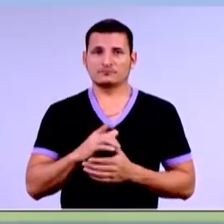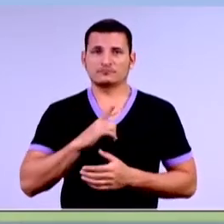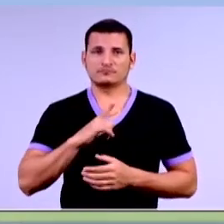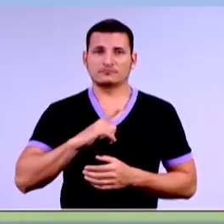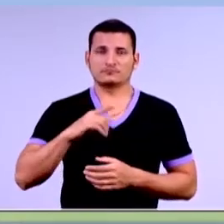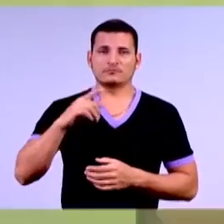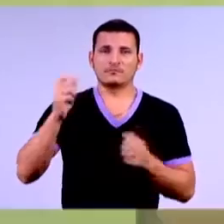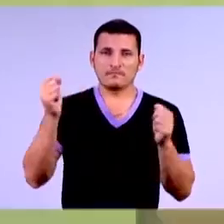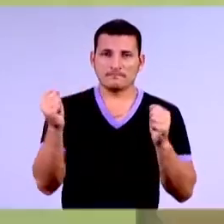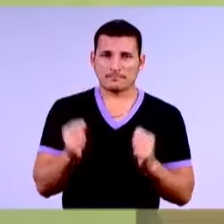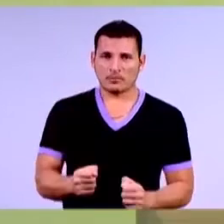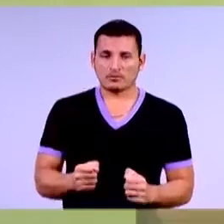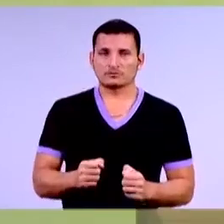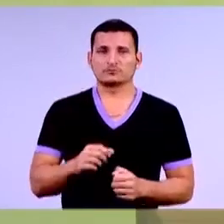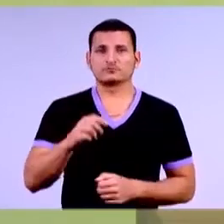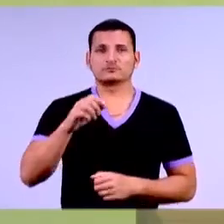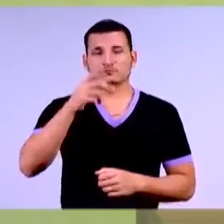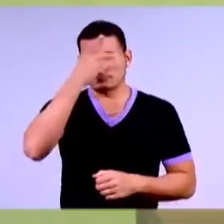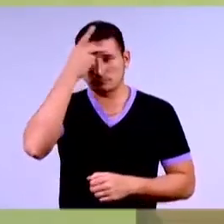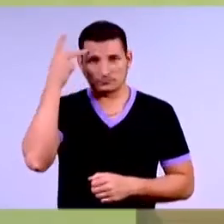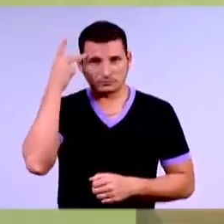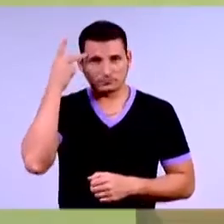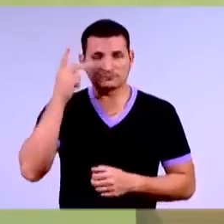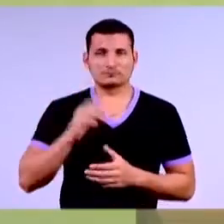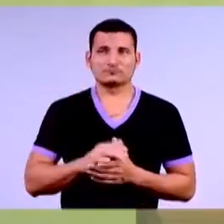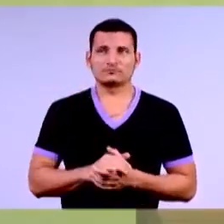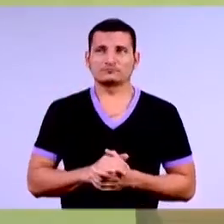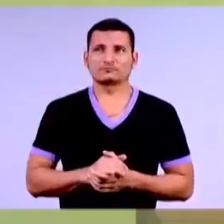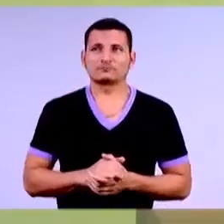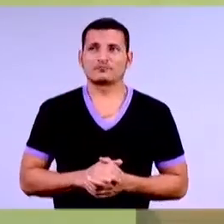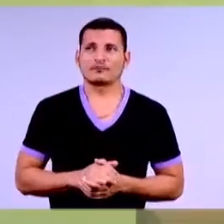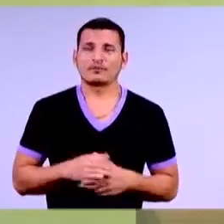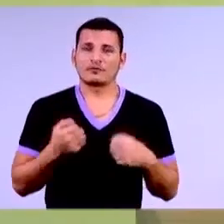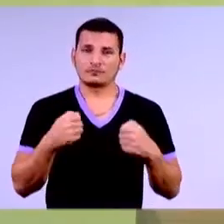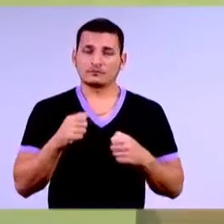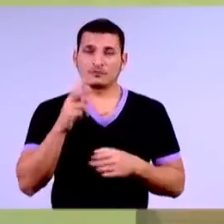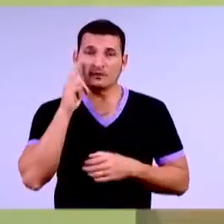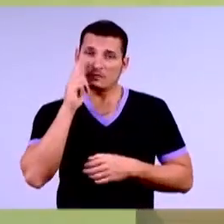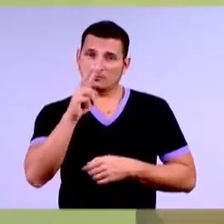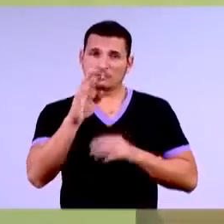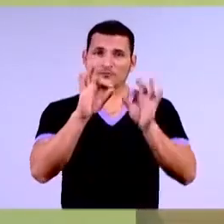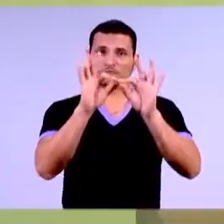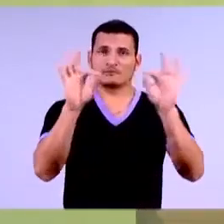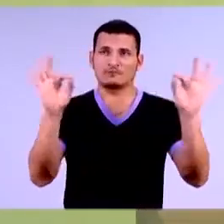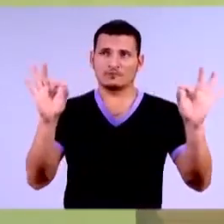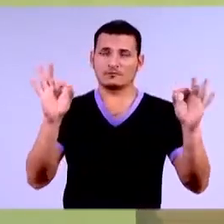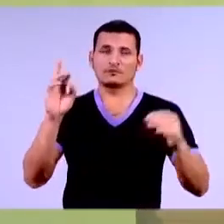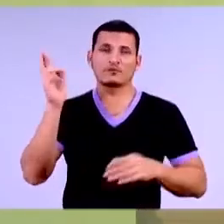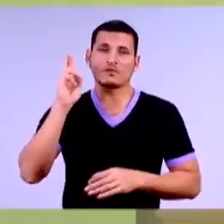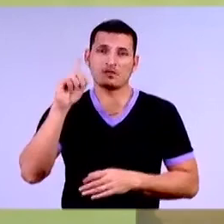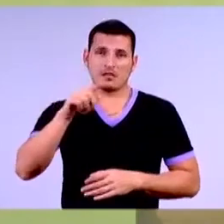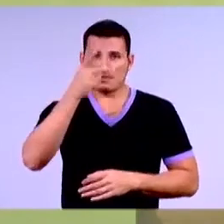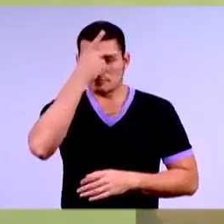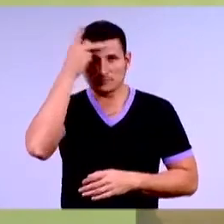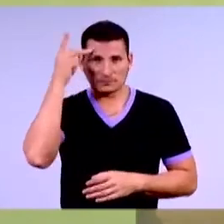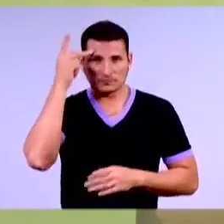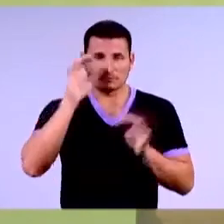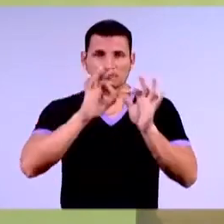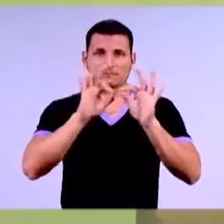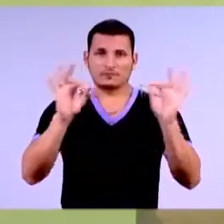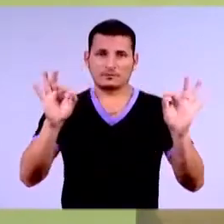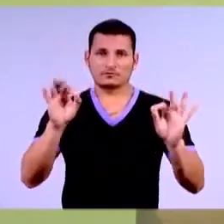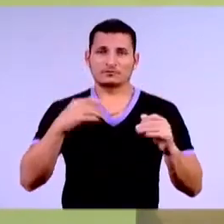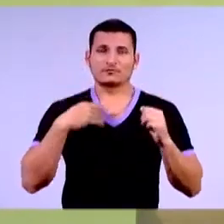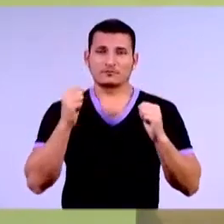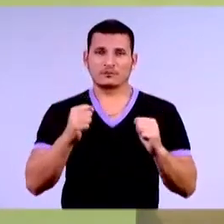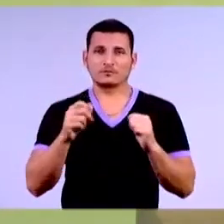sujeito então olha só detalhe é preciso atentar na frase quem é o sujeito da frase para que eu possa